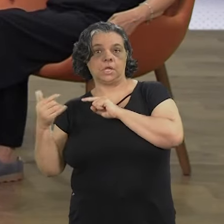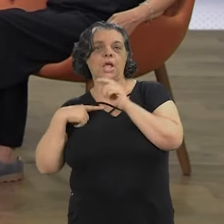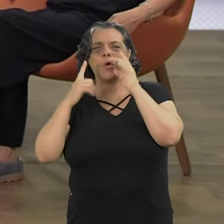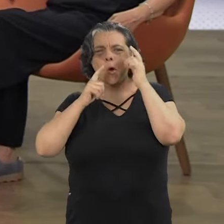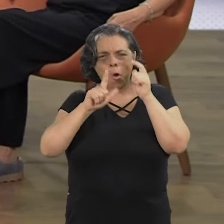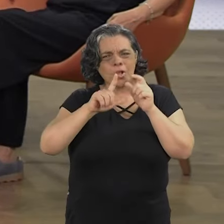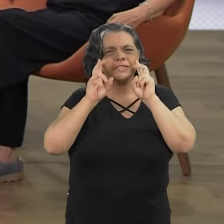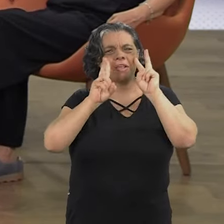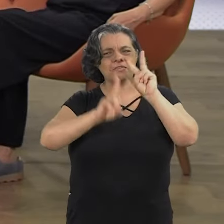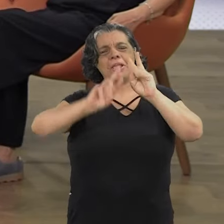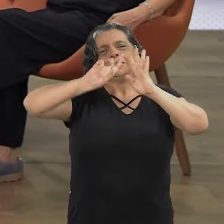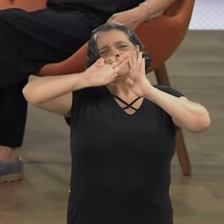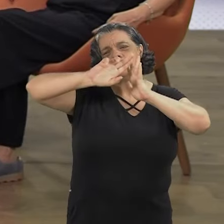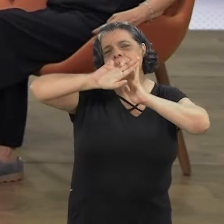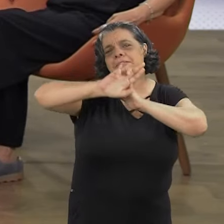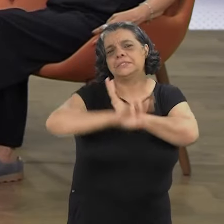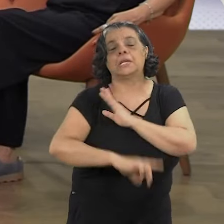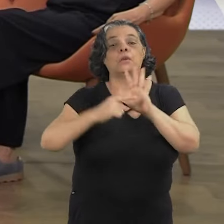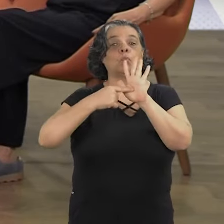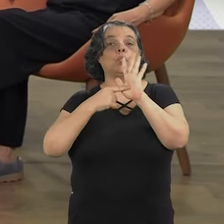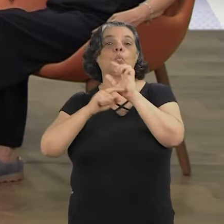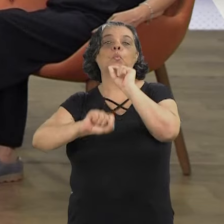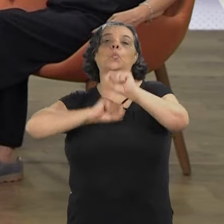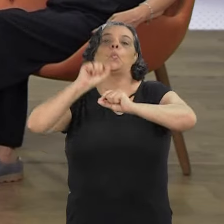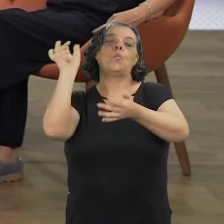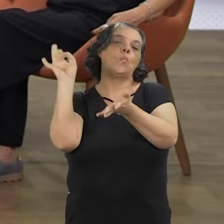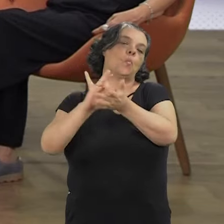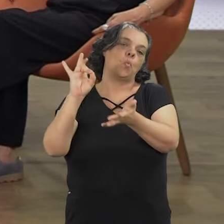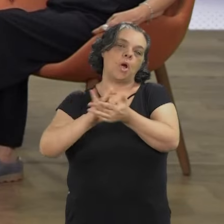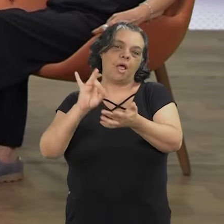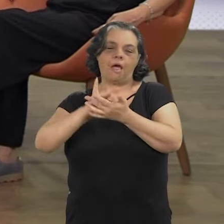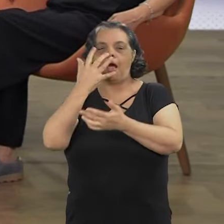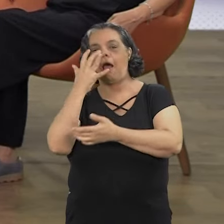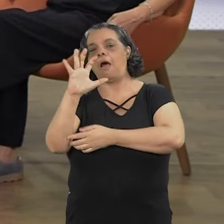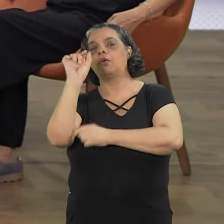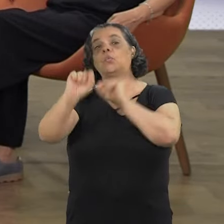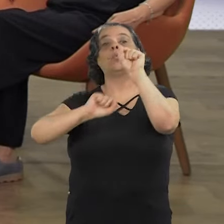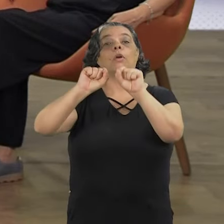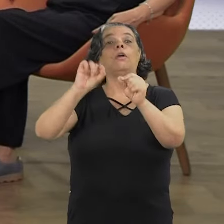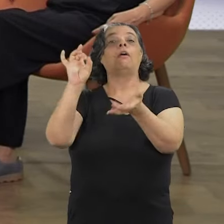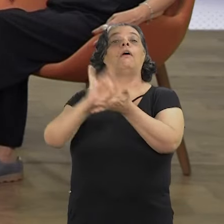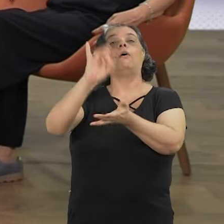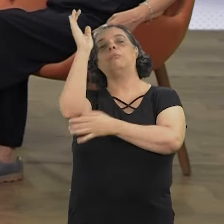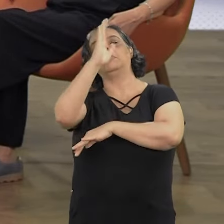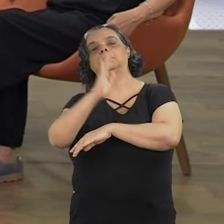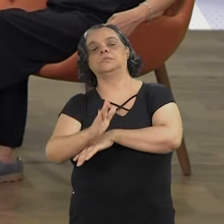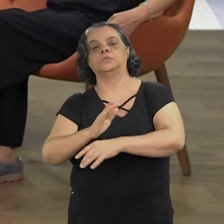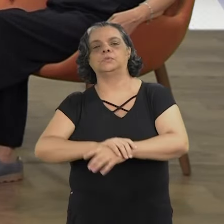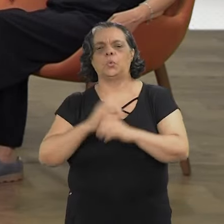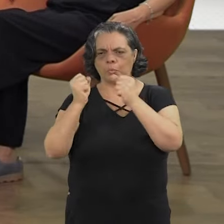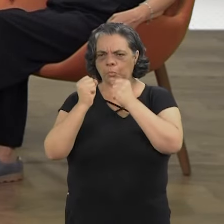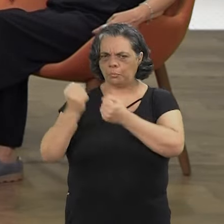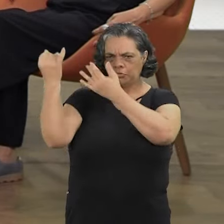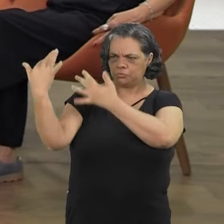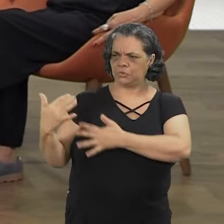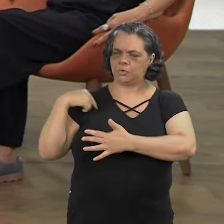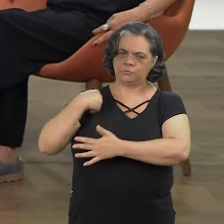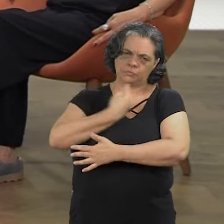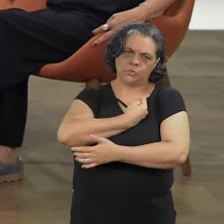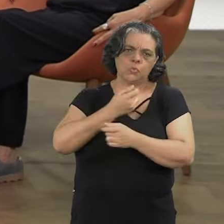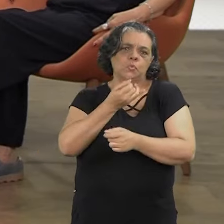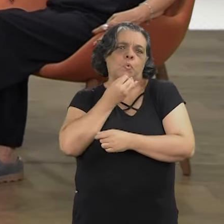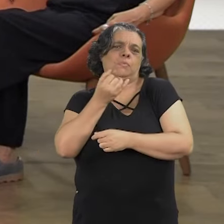consegue ver uma uma diversidade que nos mostra a realidade a cara do que realmente é o Brasil tu pode compartilhar